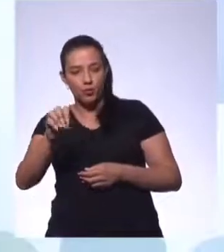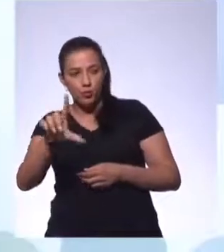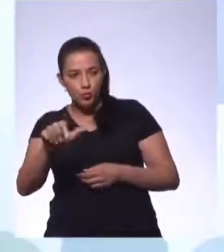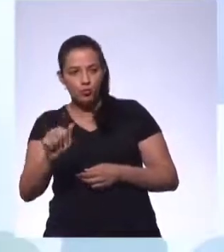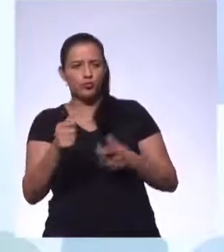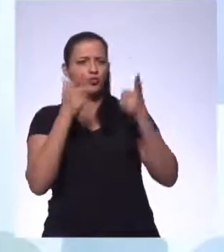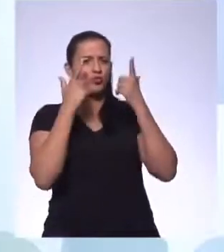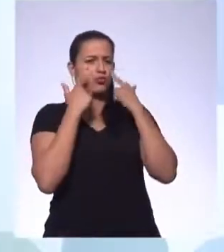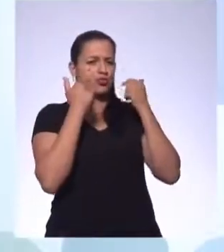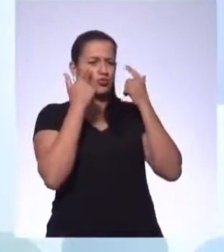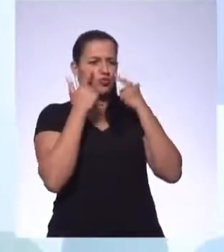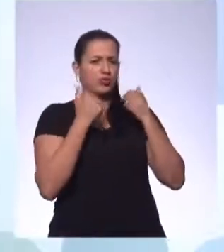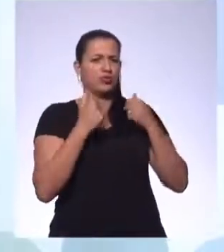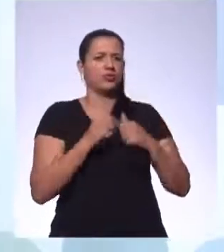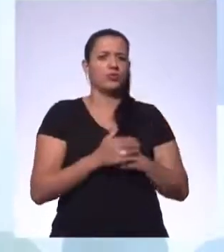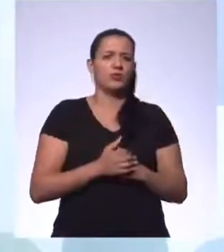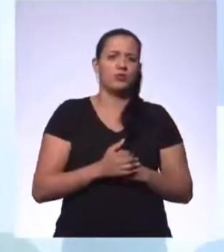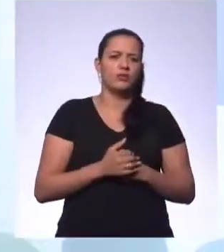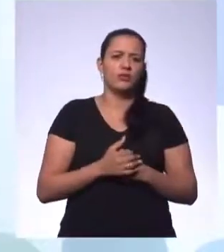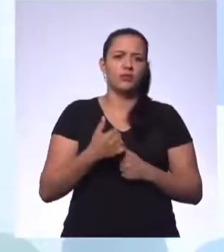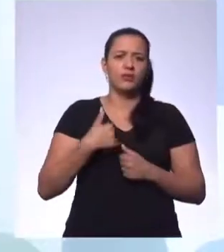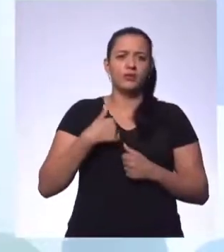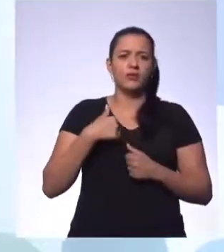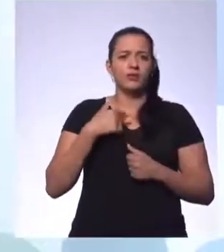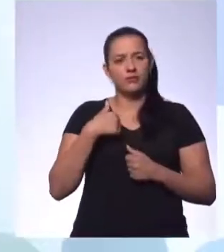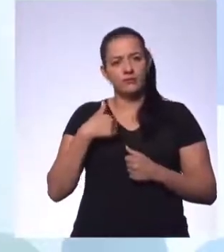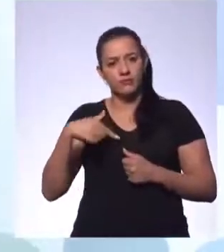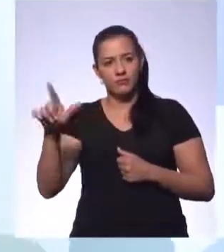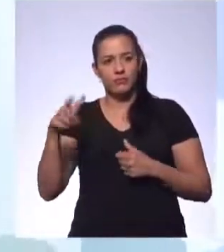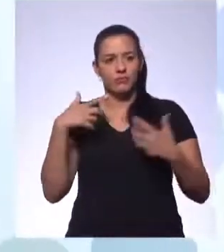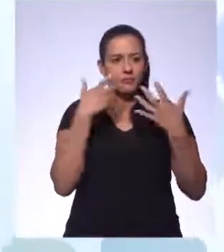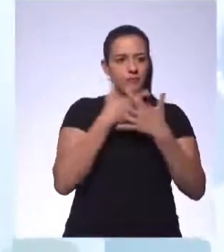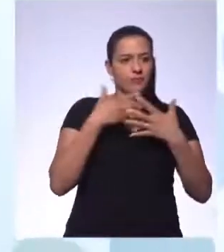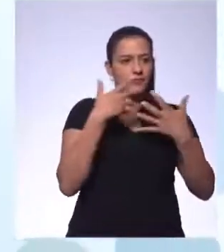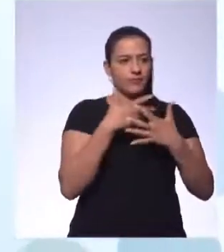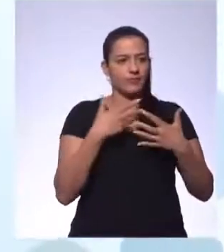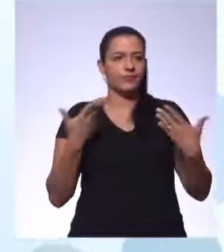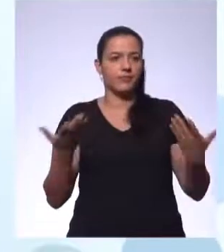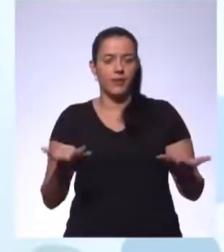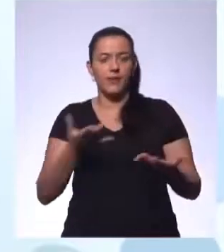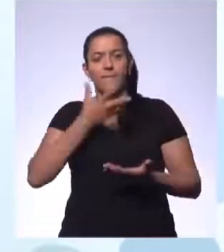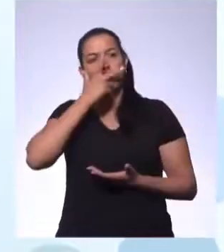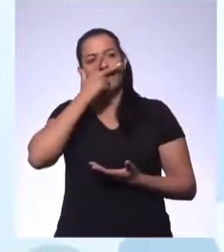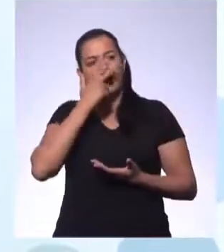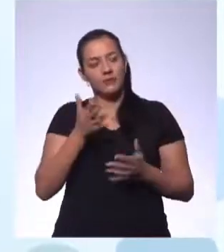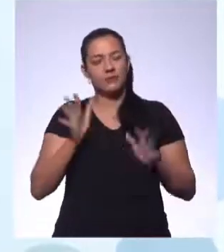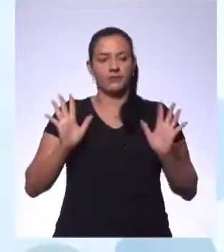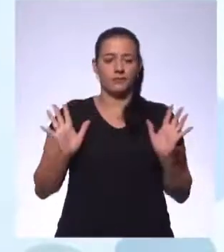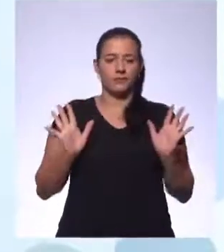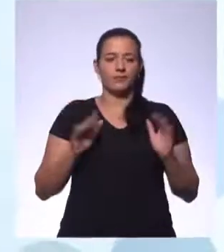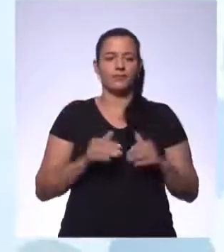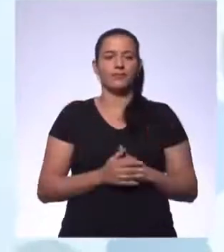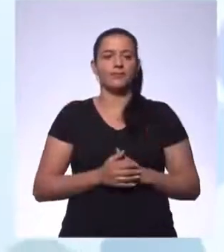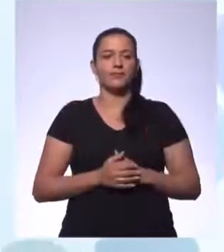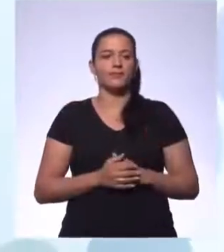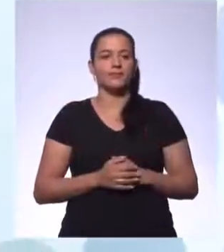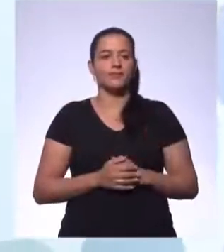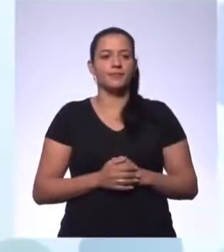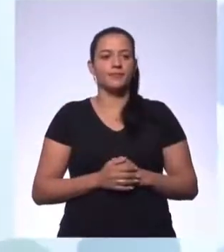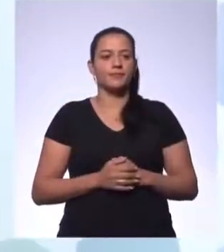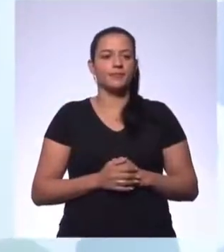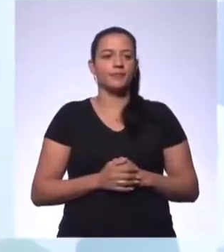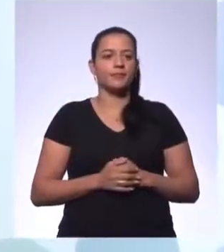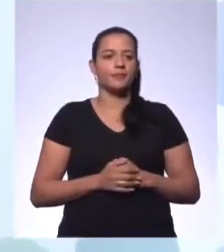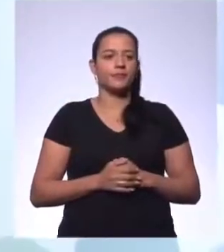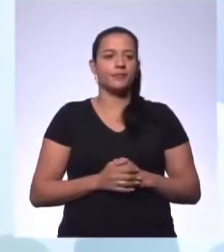tá, gente? Eu não posso mais cantar. Tá? Algo assim, tá bom? Ok?